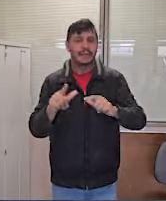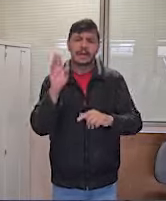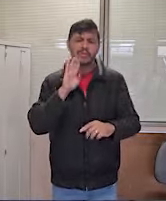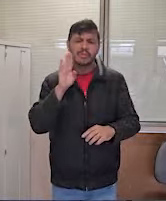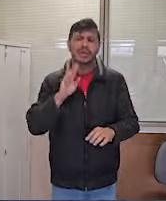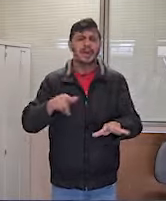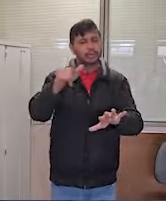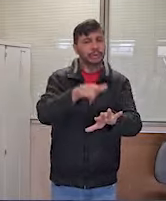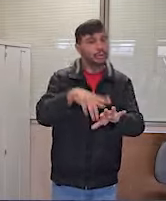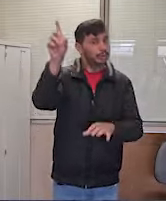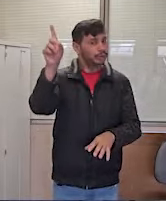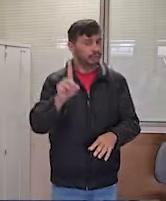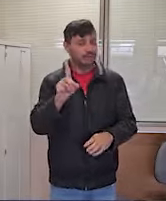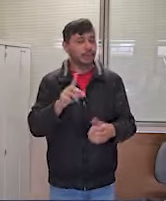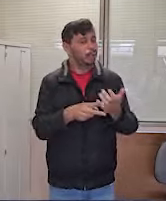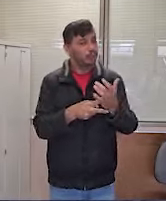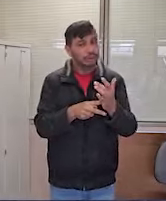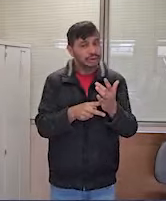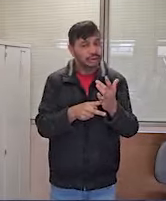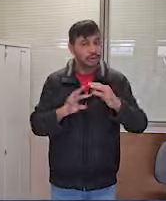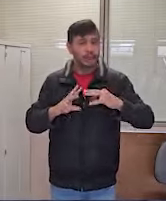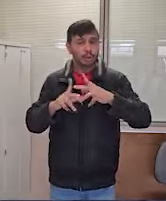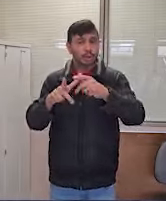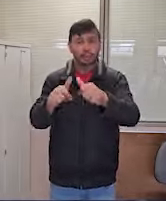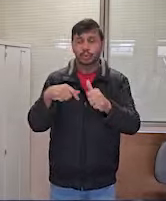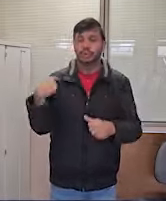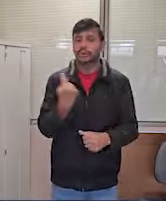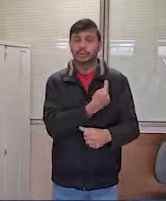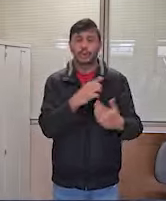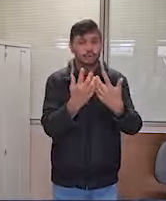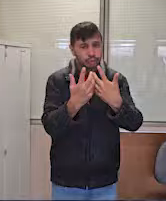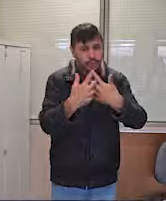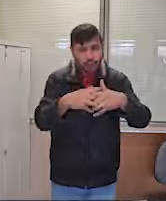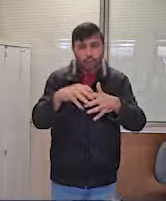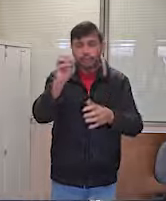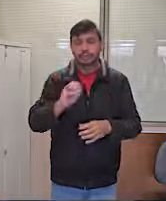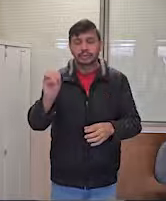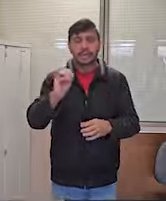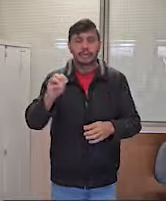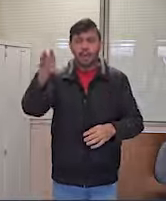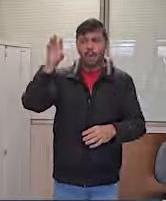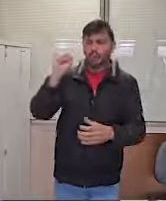de inclusão de pessoas com deficiência? Sindicatos e nós, metalúrgicos,